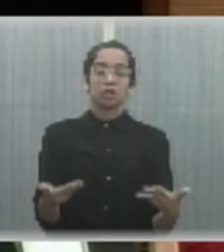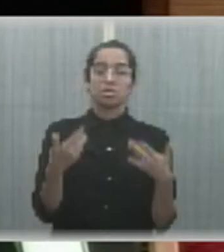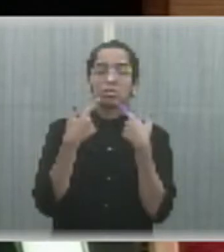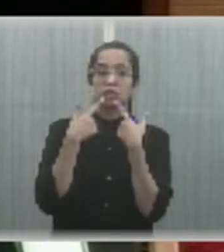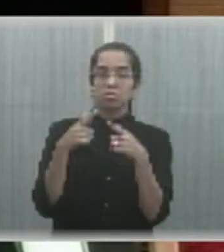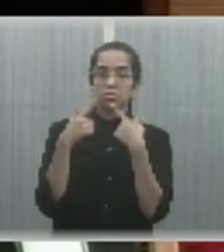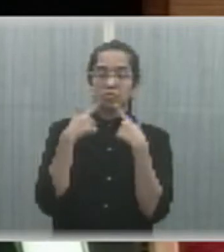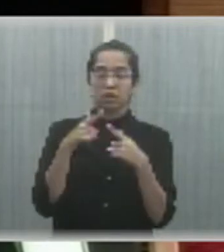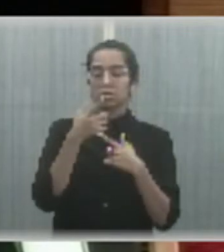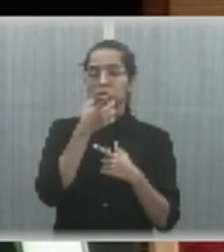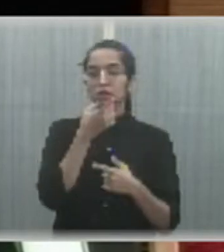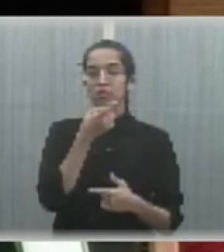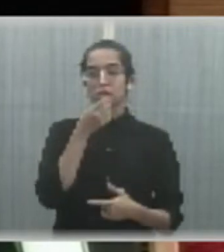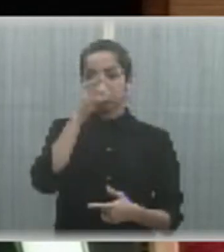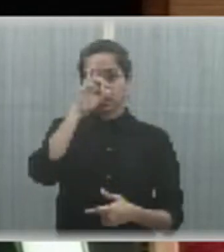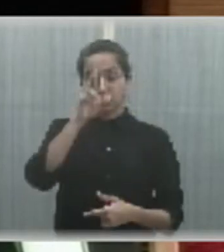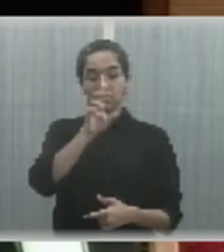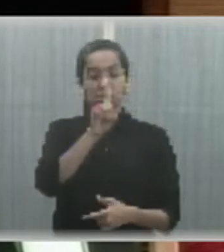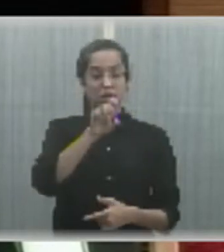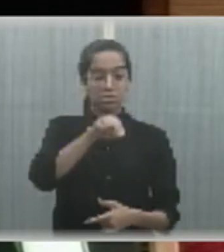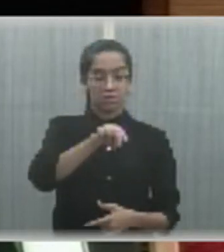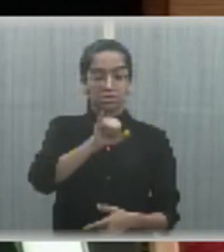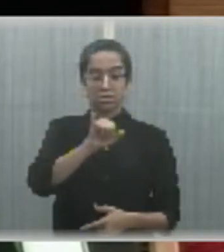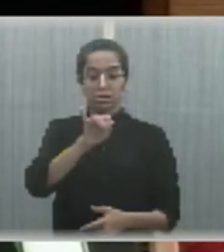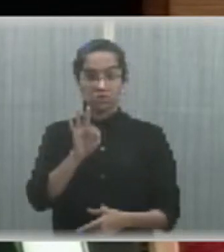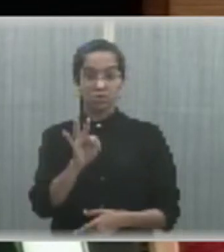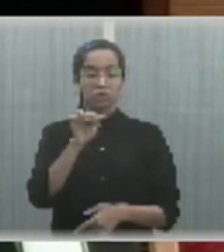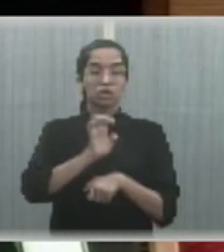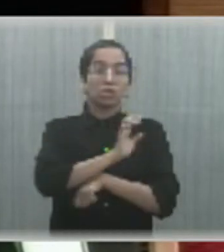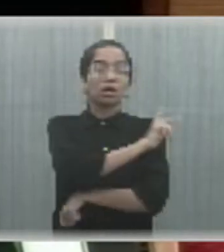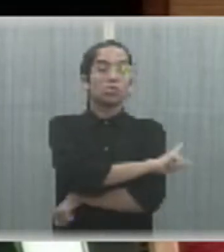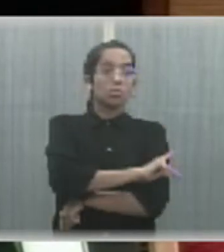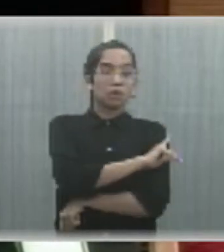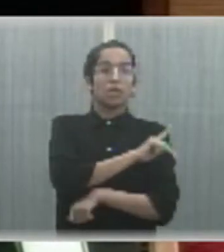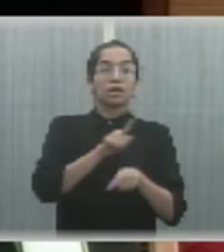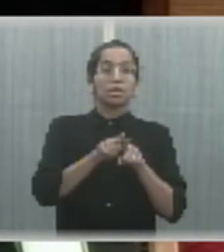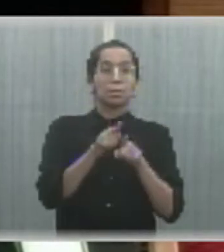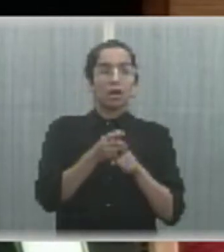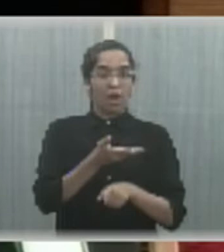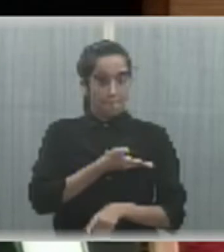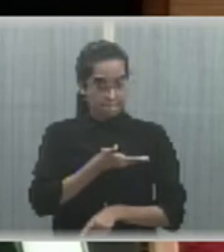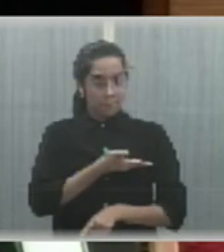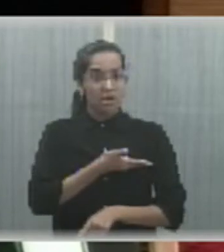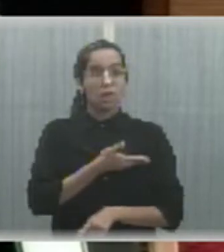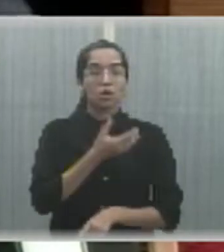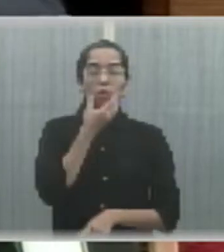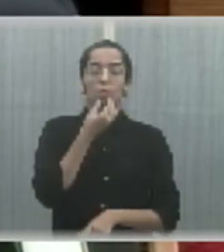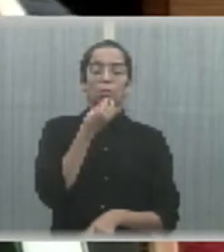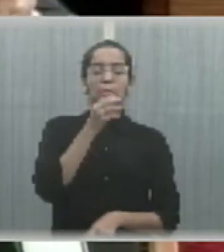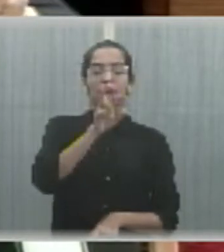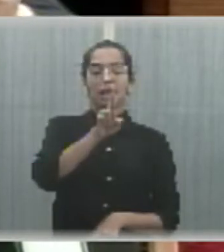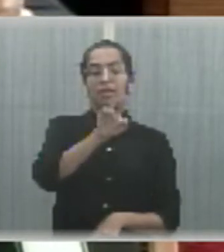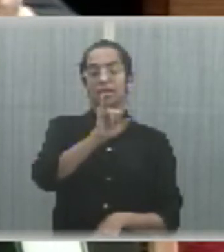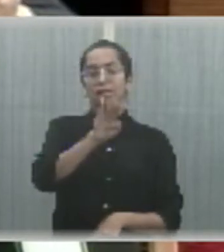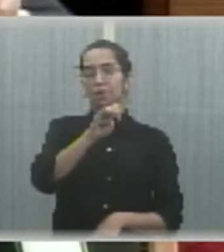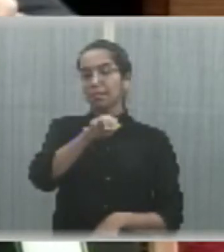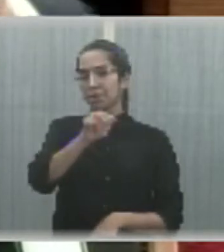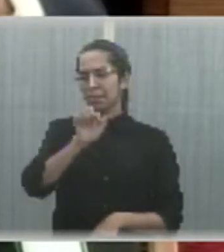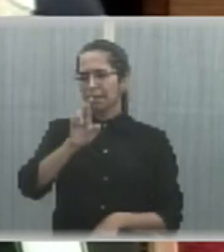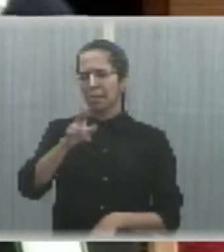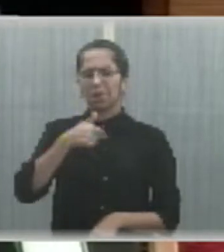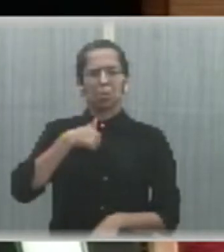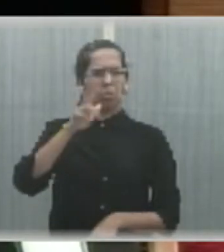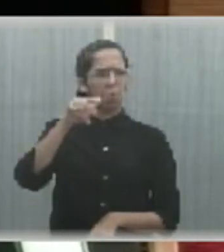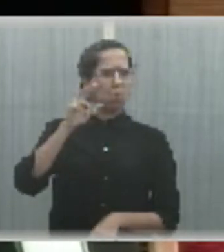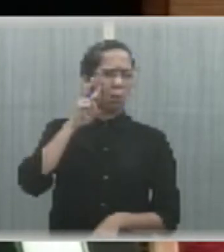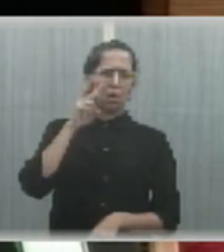ao superintendente do DENIT no Piauí, meu colega, engenheiro e amigo Ribamar, que eu nunca vi a estrada